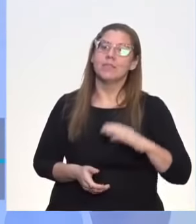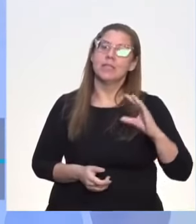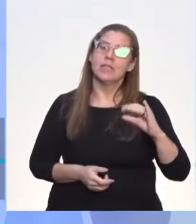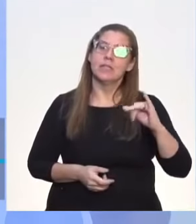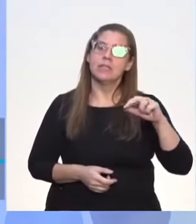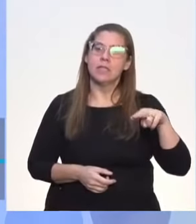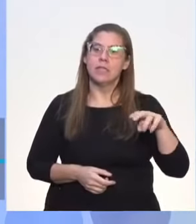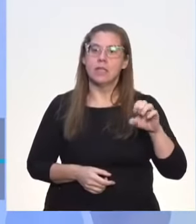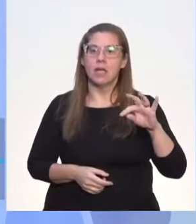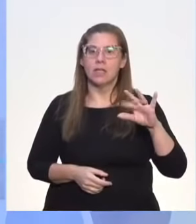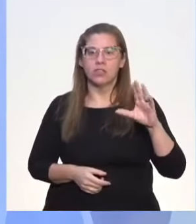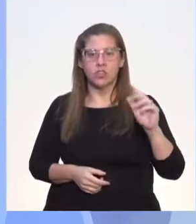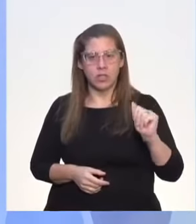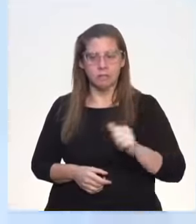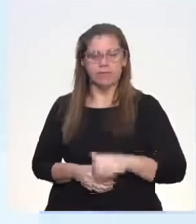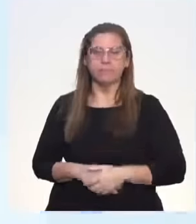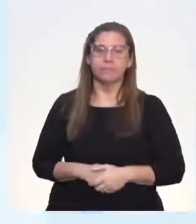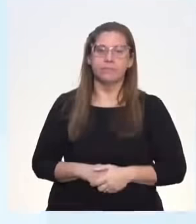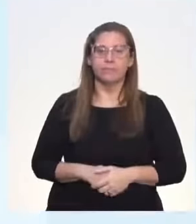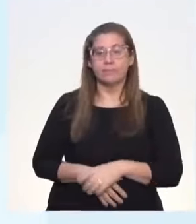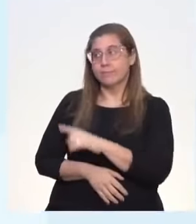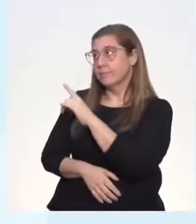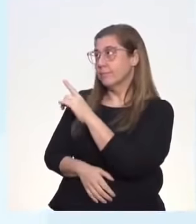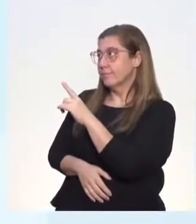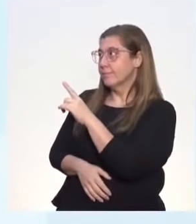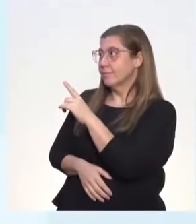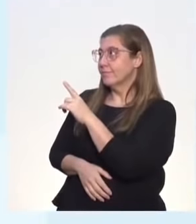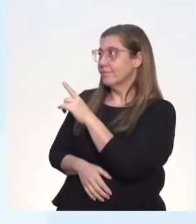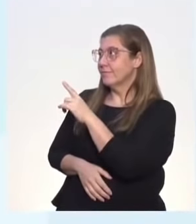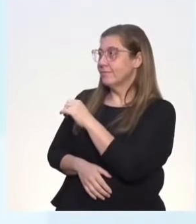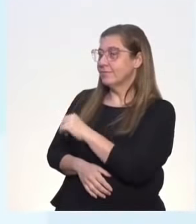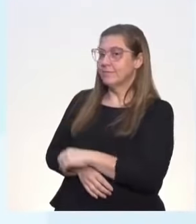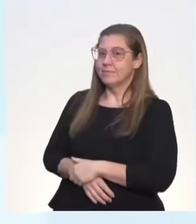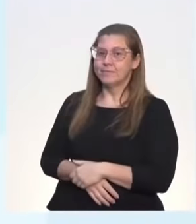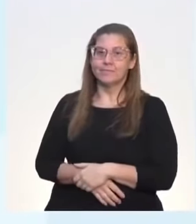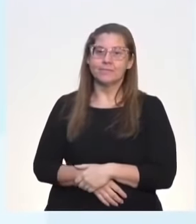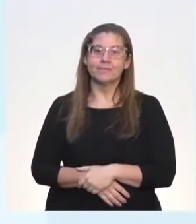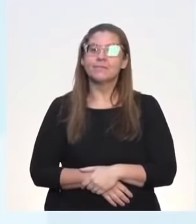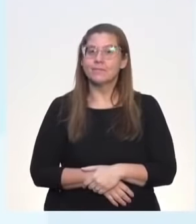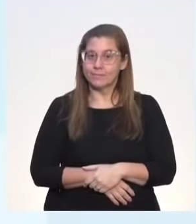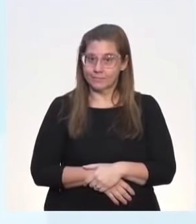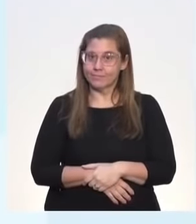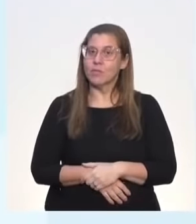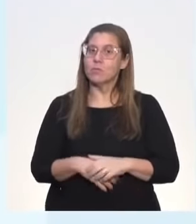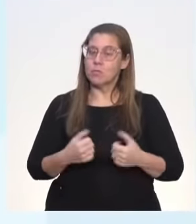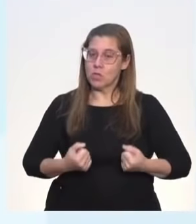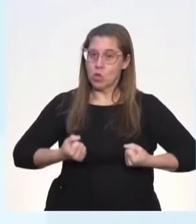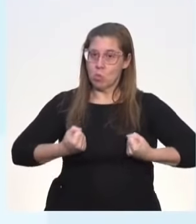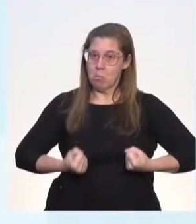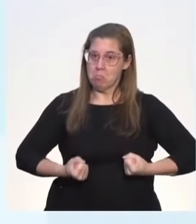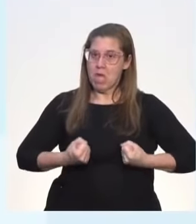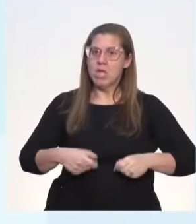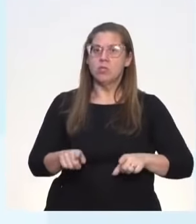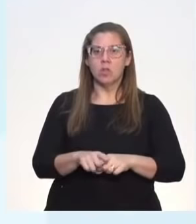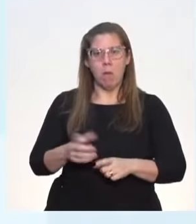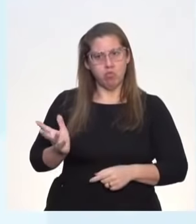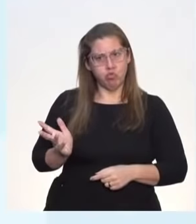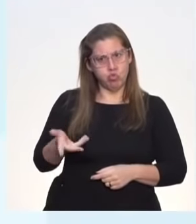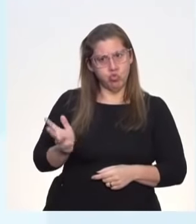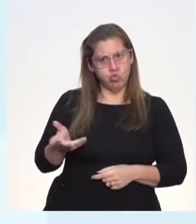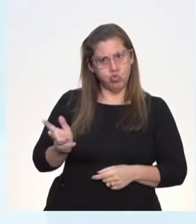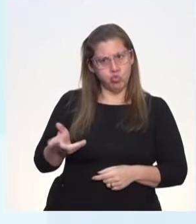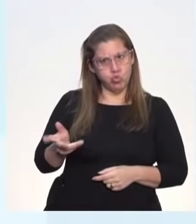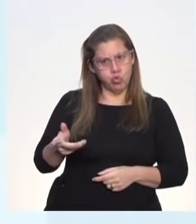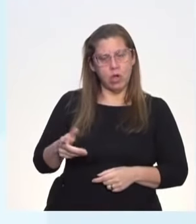cinética aí para você na tela ó a energia cinética de um objeto Depende de sua massa e de sua velocidade é para